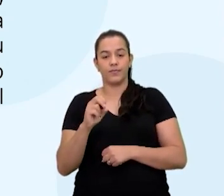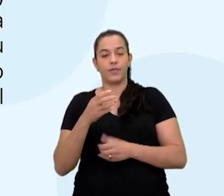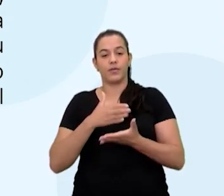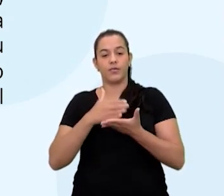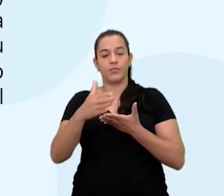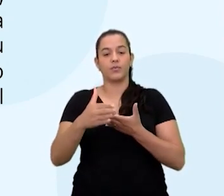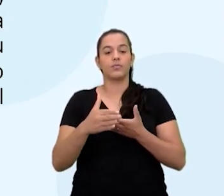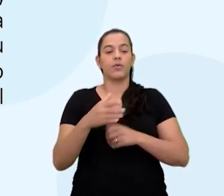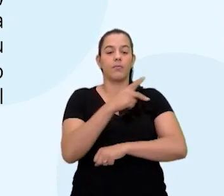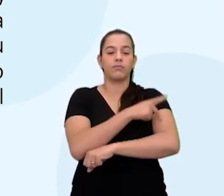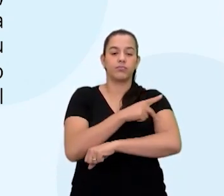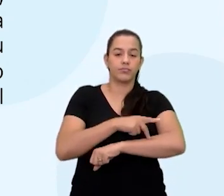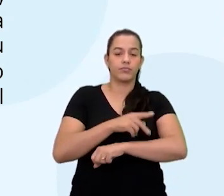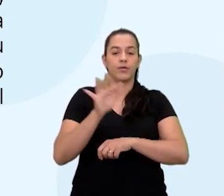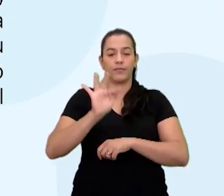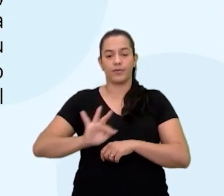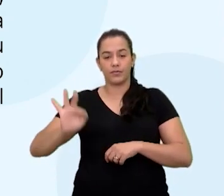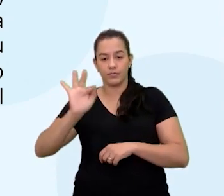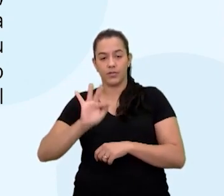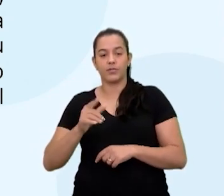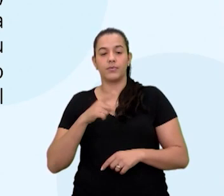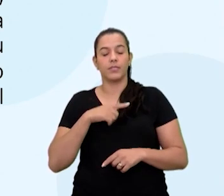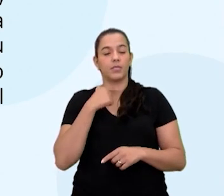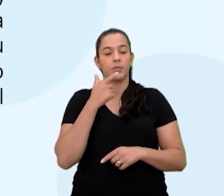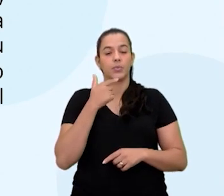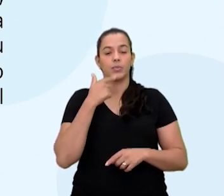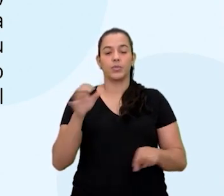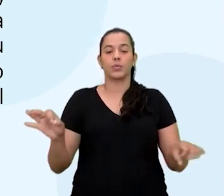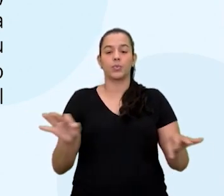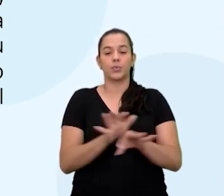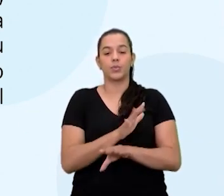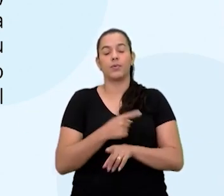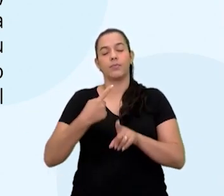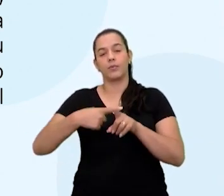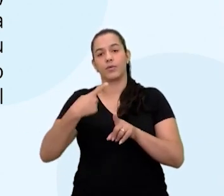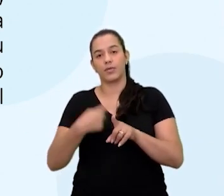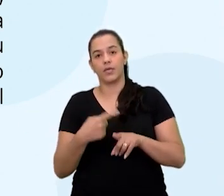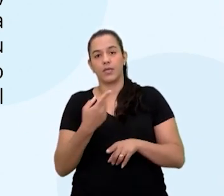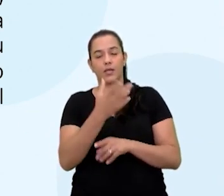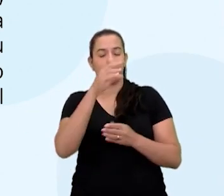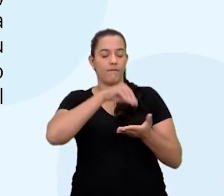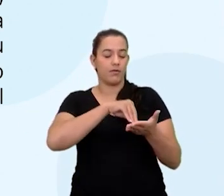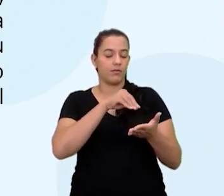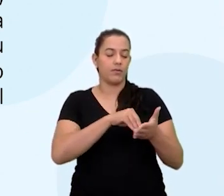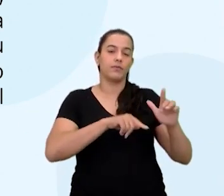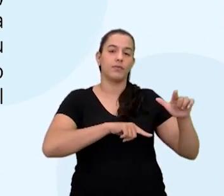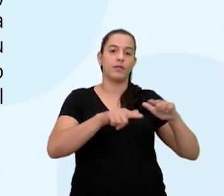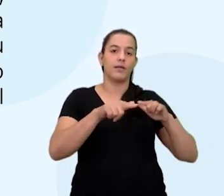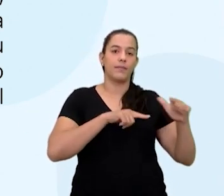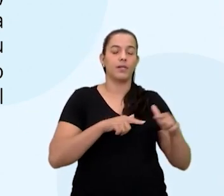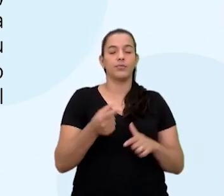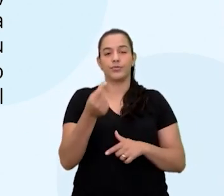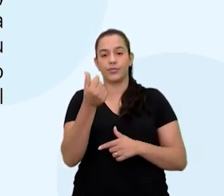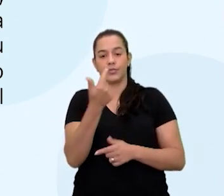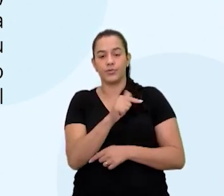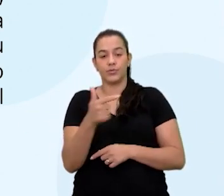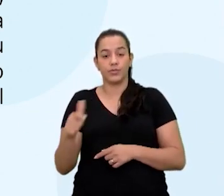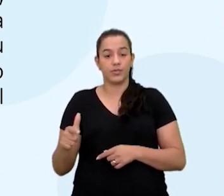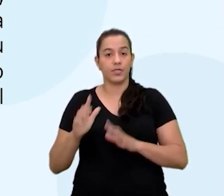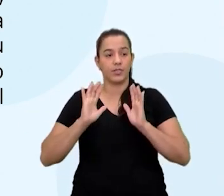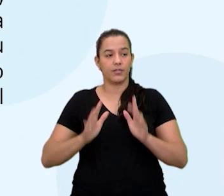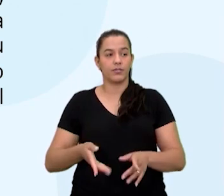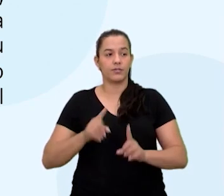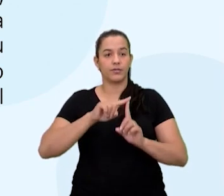pedagogia, mas não conseguiu concluir por causa do custo e da falta de emprego. Grávida de seu 4º filho,